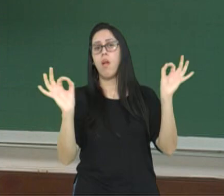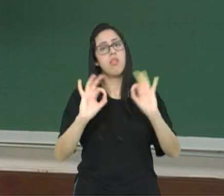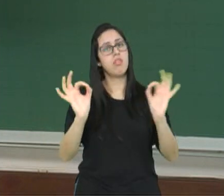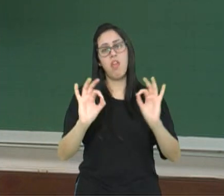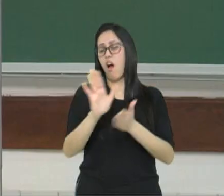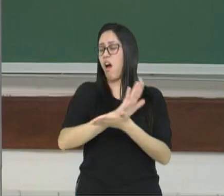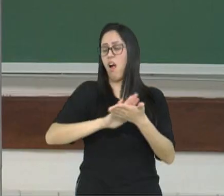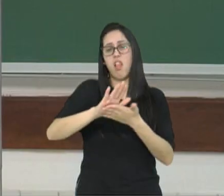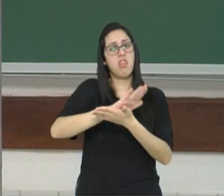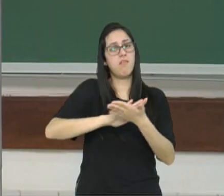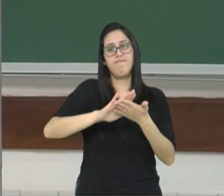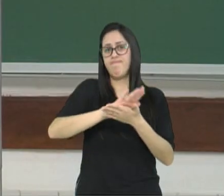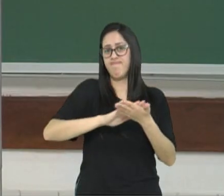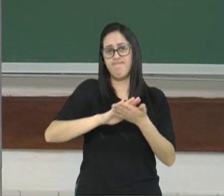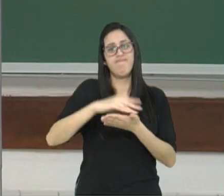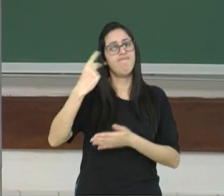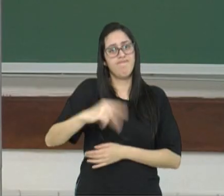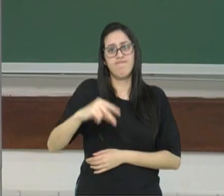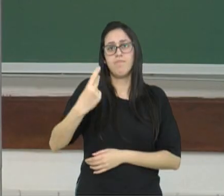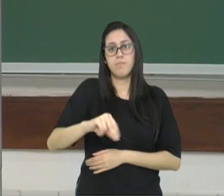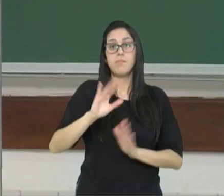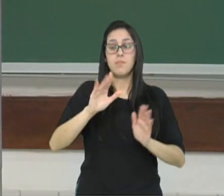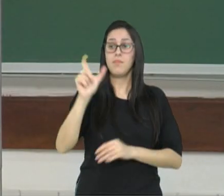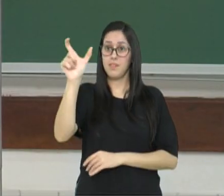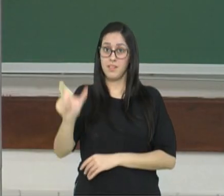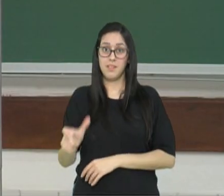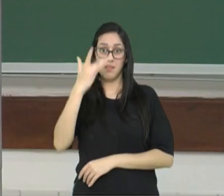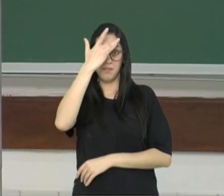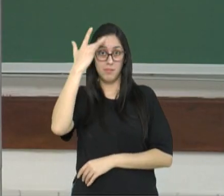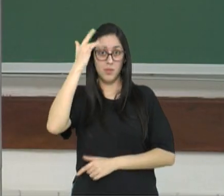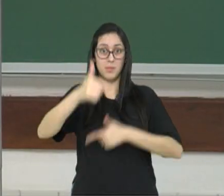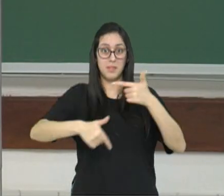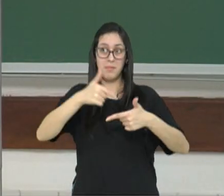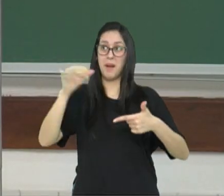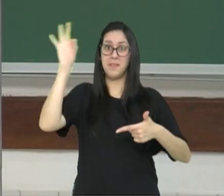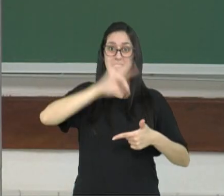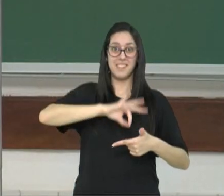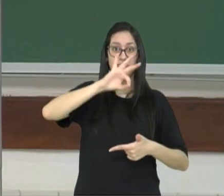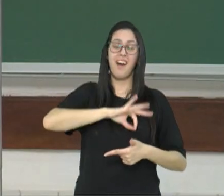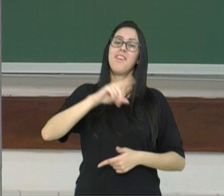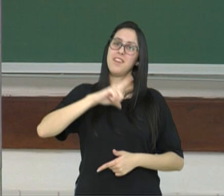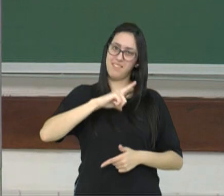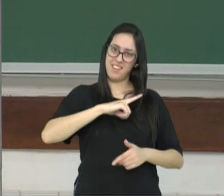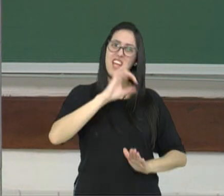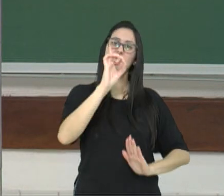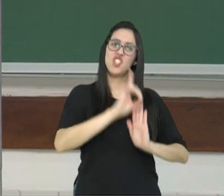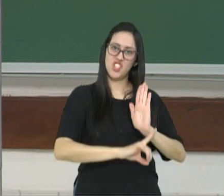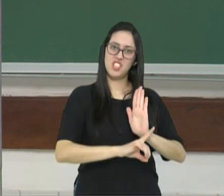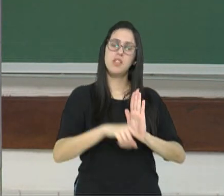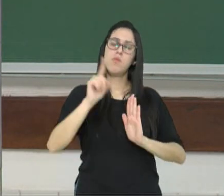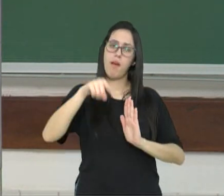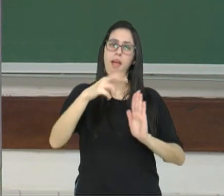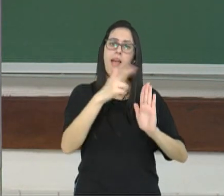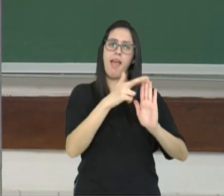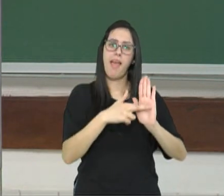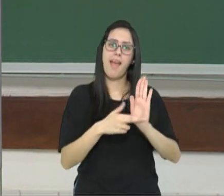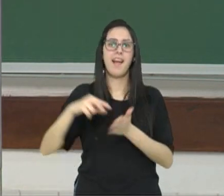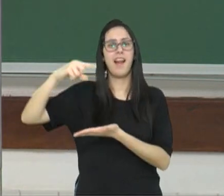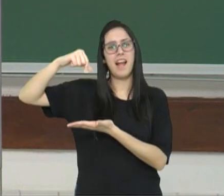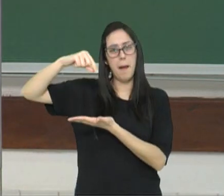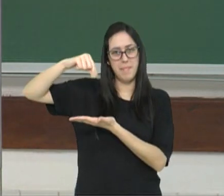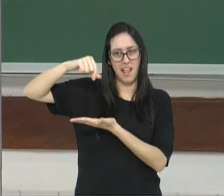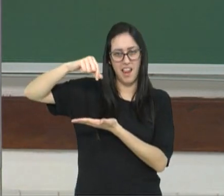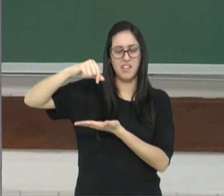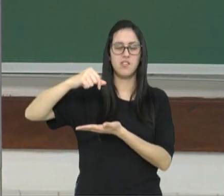trabalho. Enquanto um assalariado, ele tem esse direito. Isso segundo as regras do capitalismo